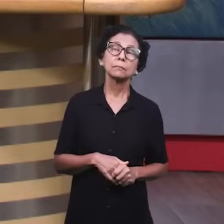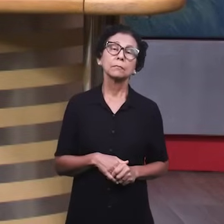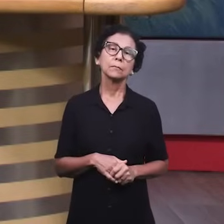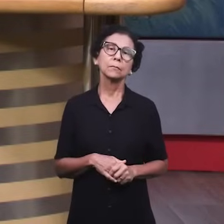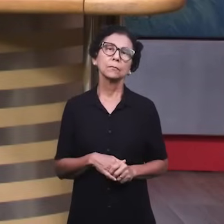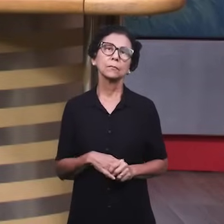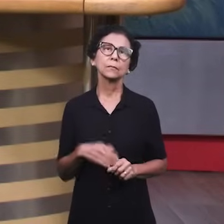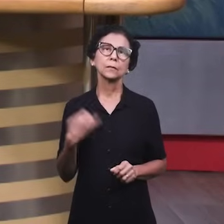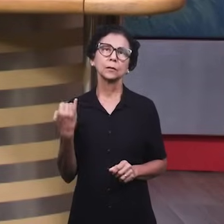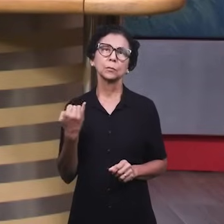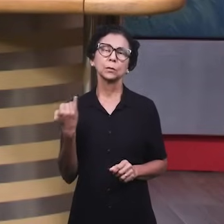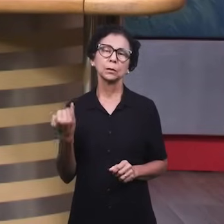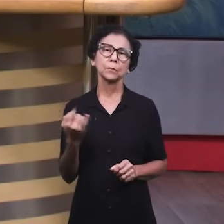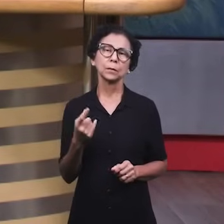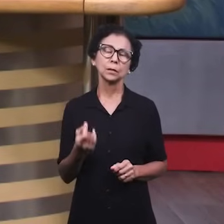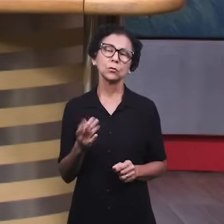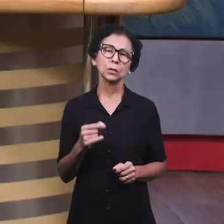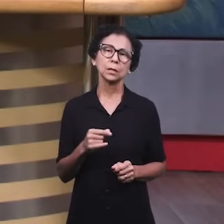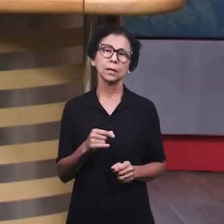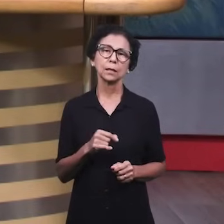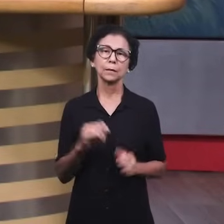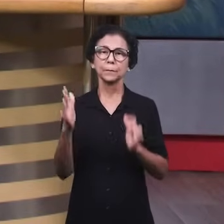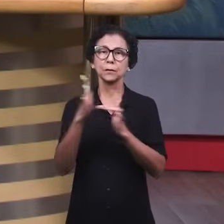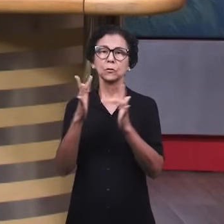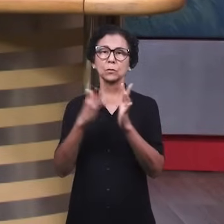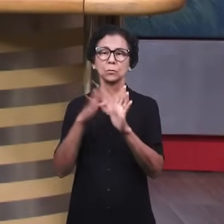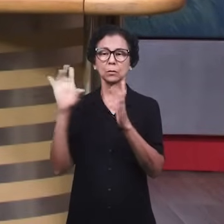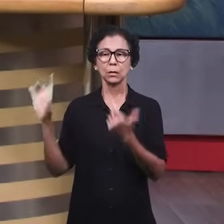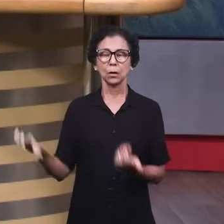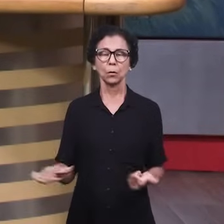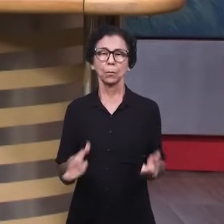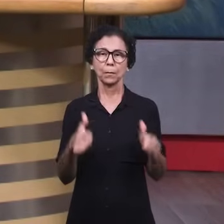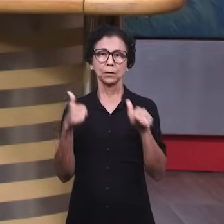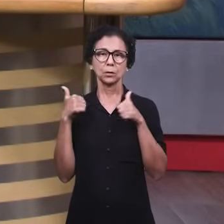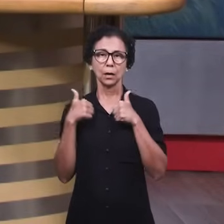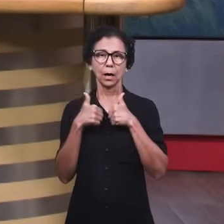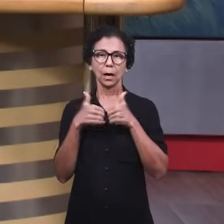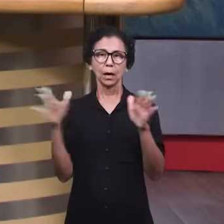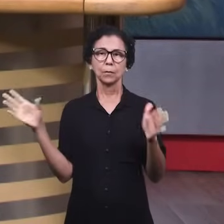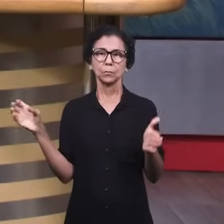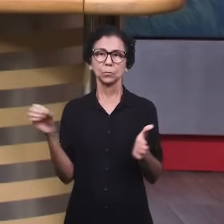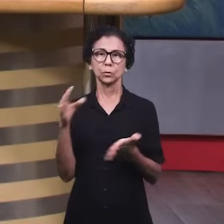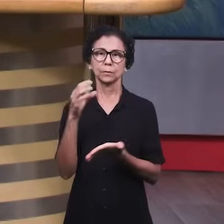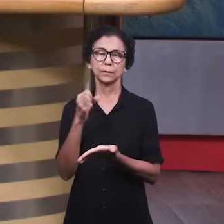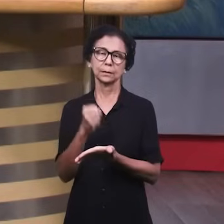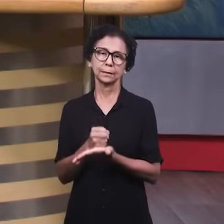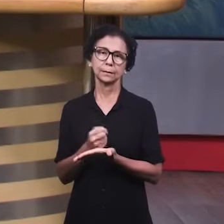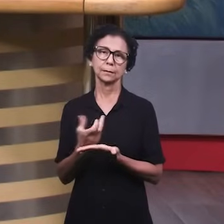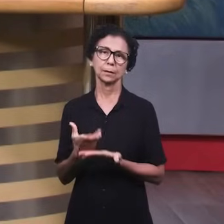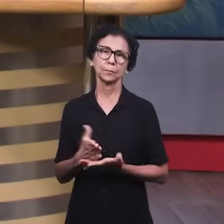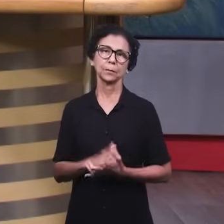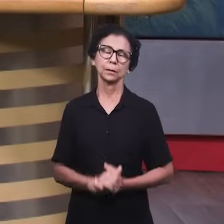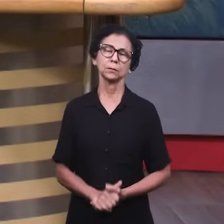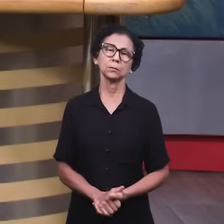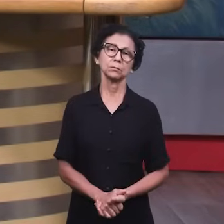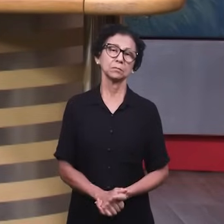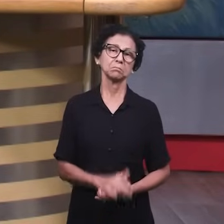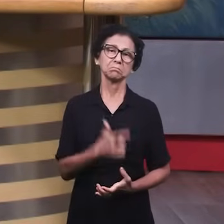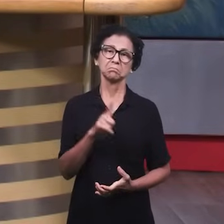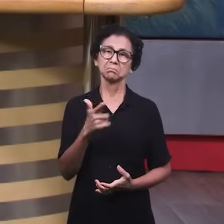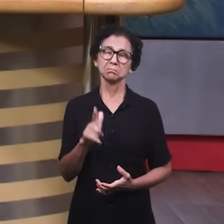gente que é do próprio Senhor Jesus Uhum que abre um novo testamento de criança sendo ele como criança sendo